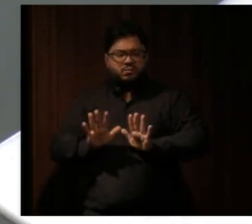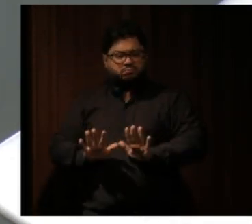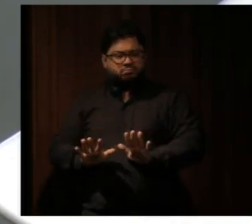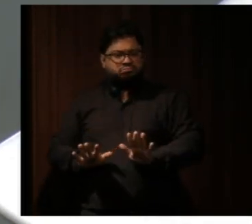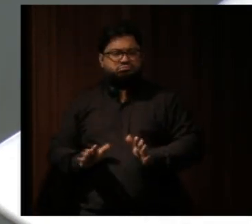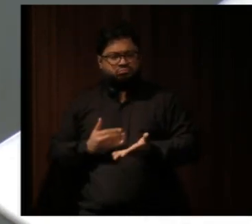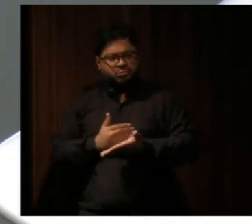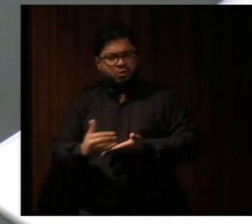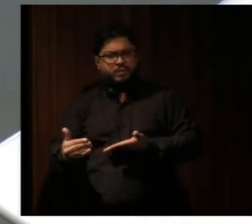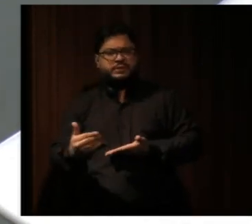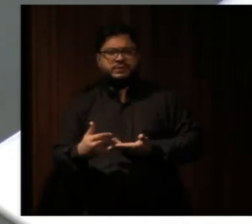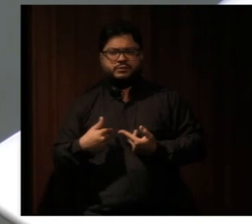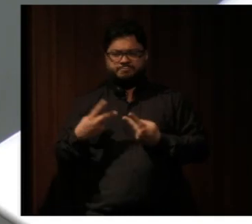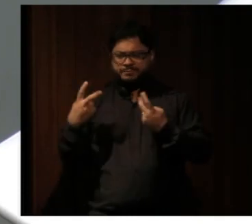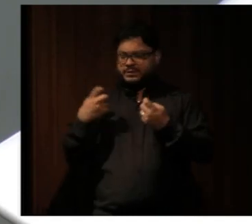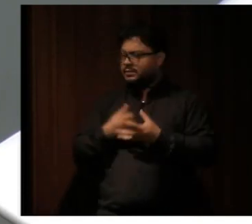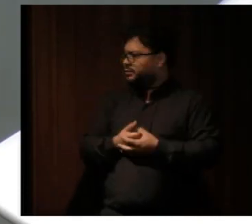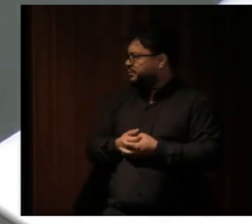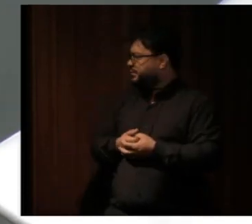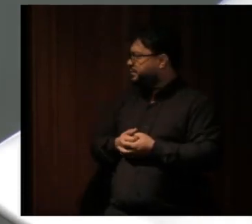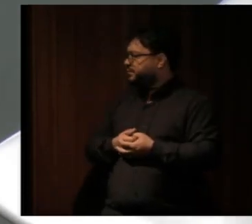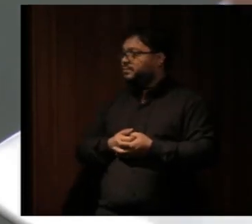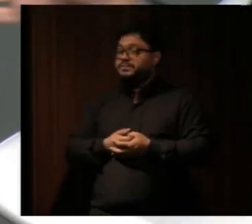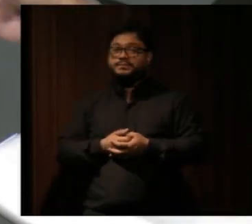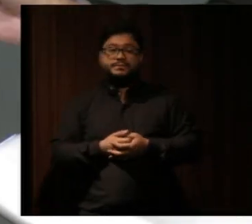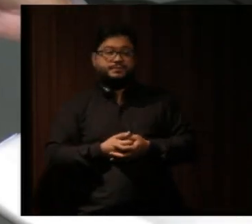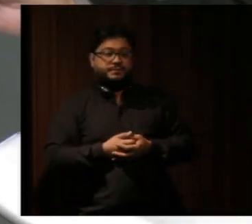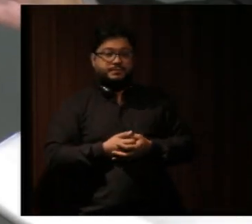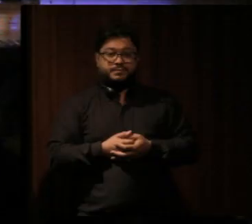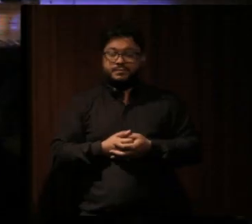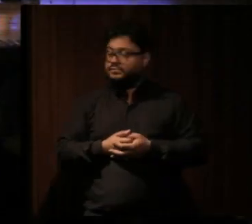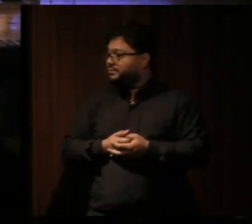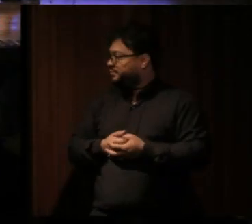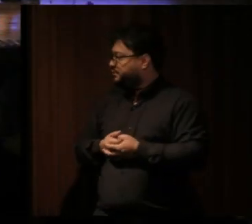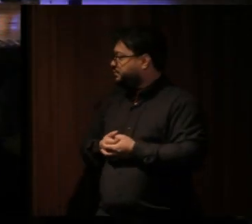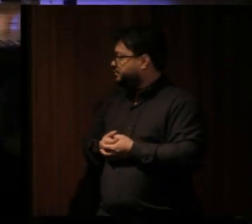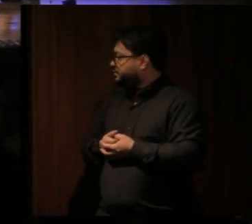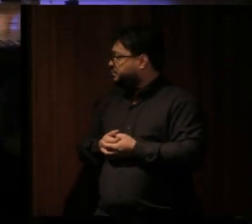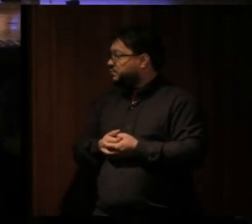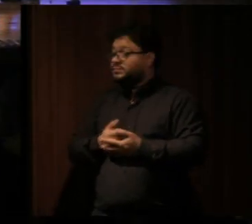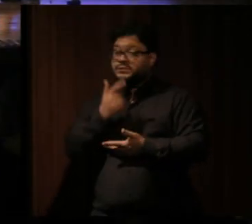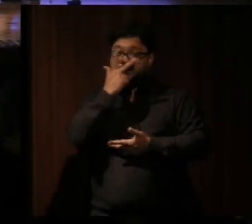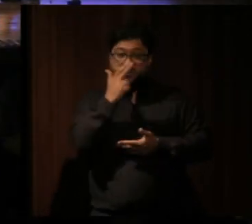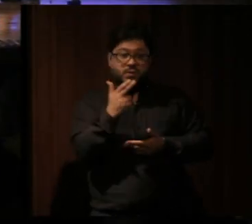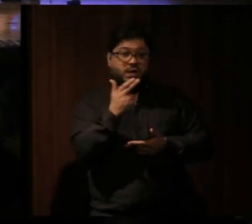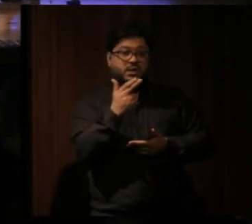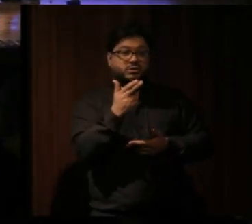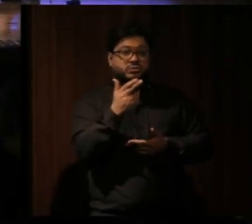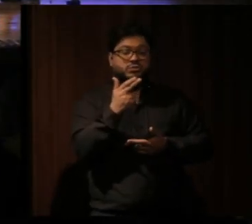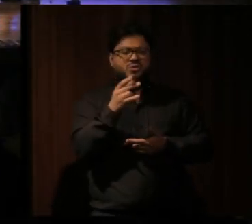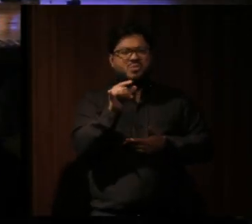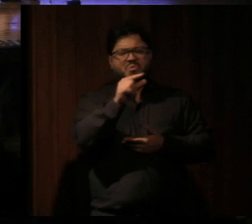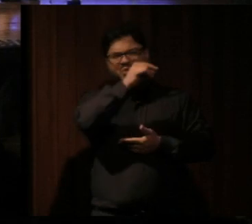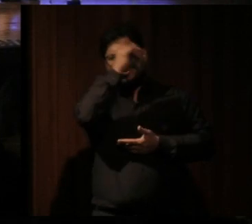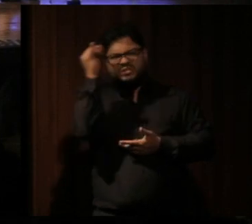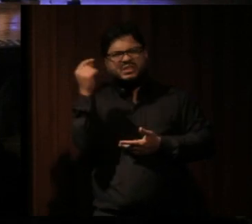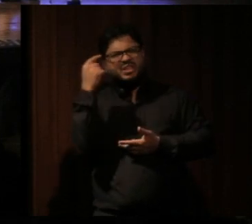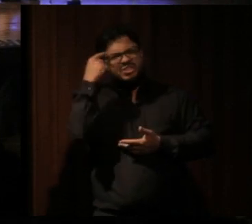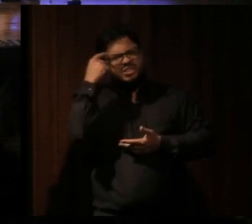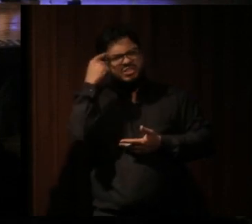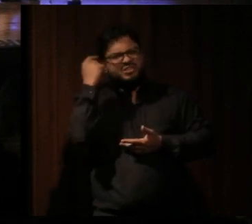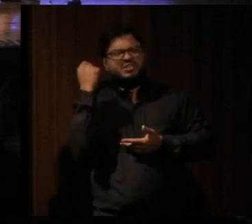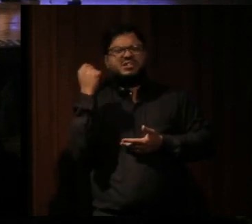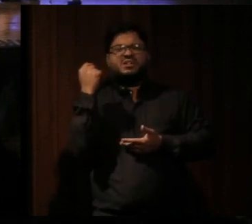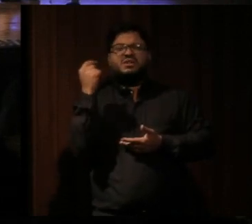fervura que eu sinto pelo menos Quer comentar L eu acho um pouco inocente achar que